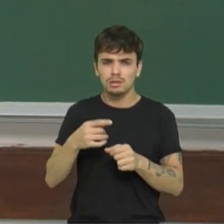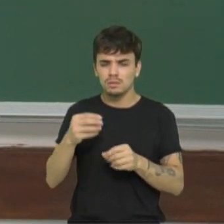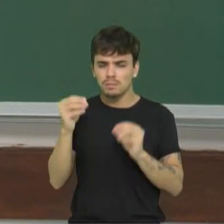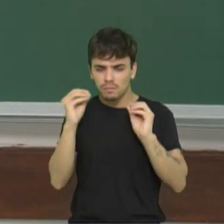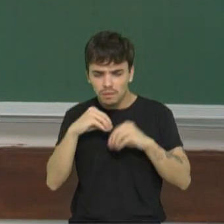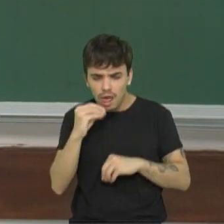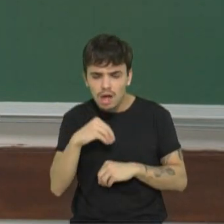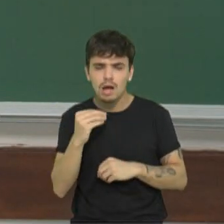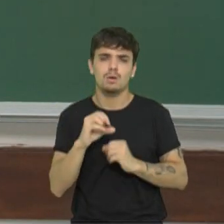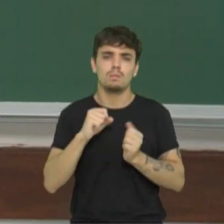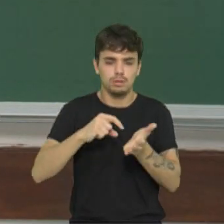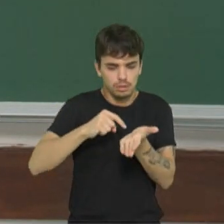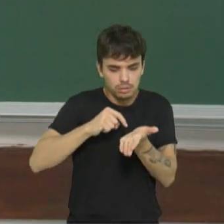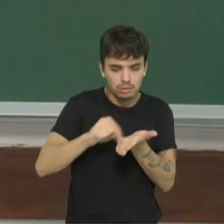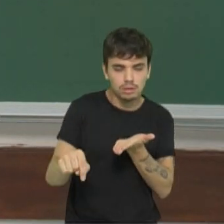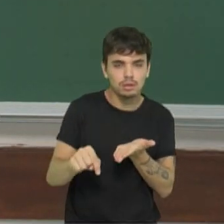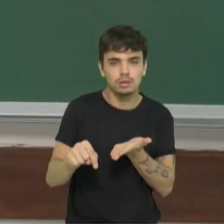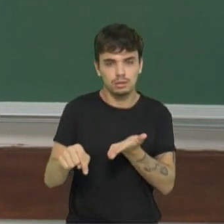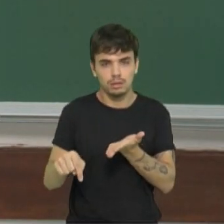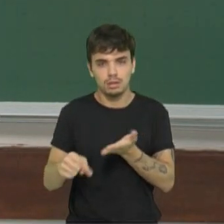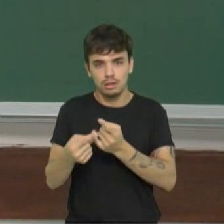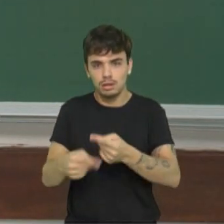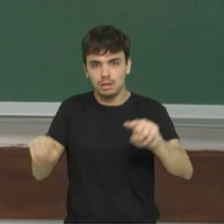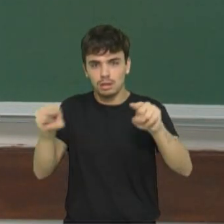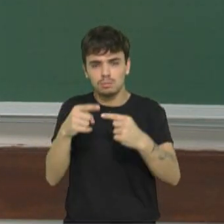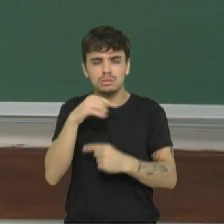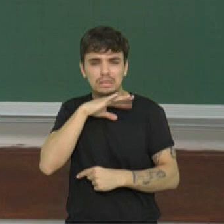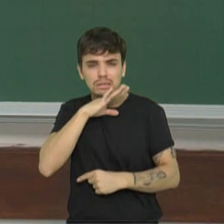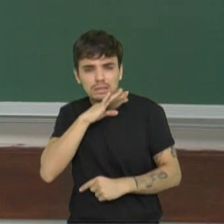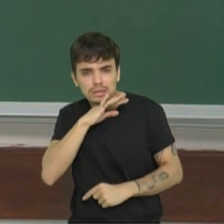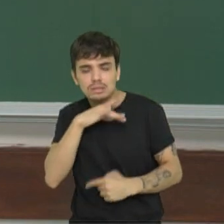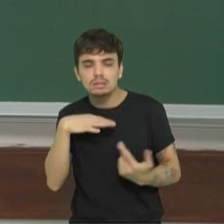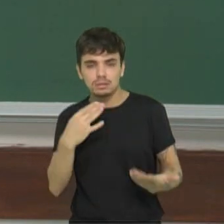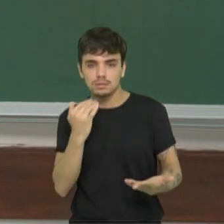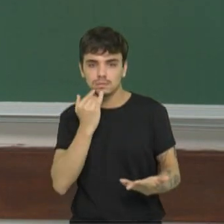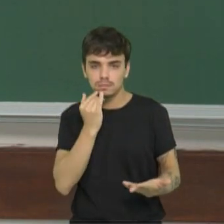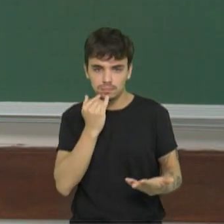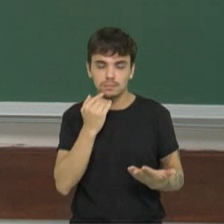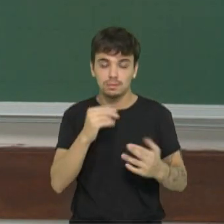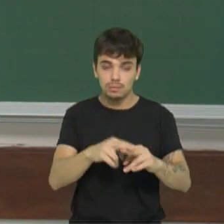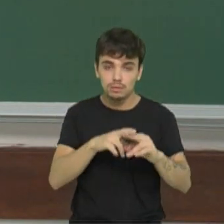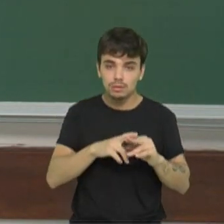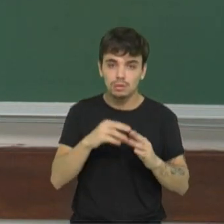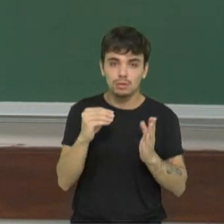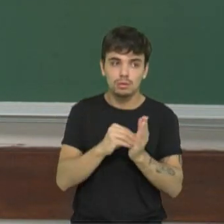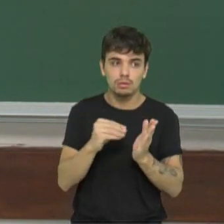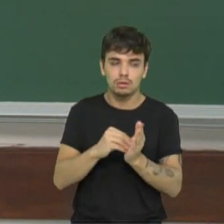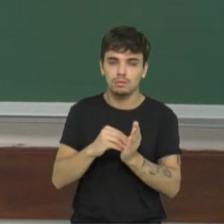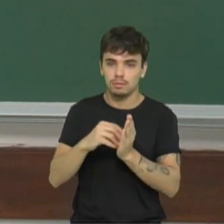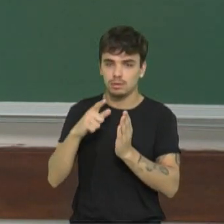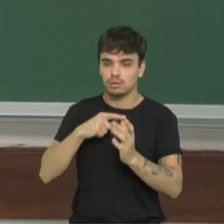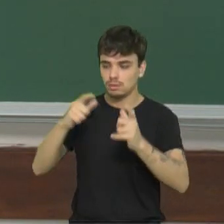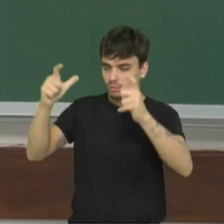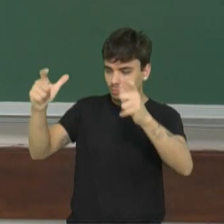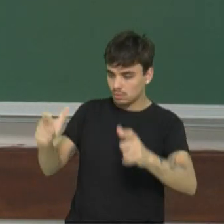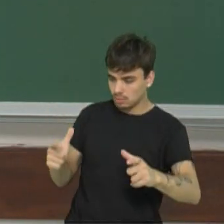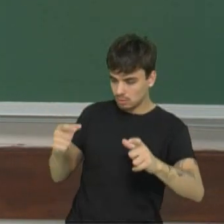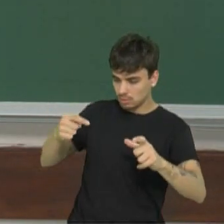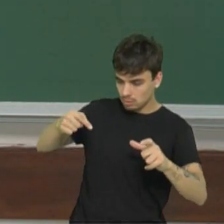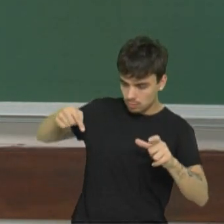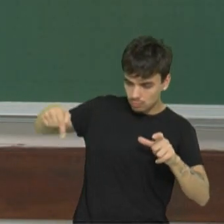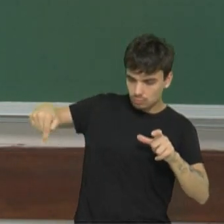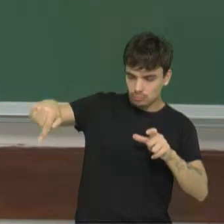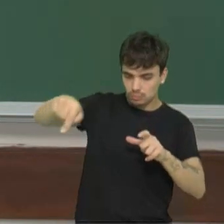podia riscar e daí a música ficava ruim, né? Então você colocava ele nessa vitrola, ele começava a